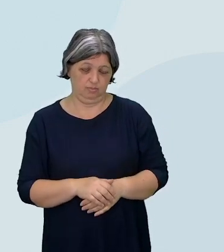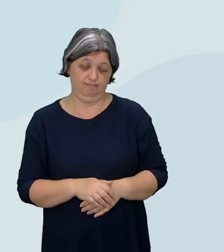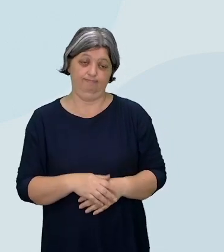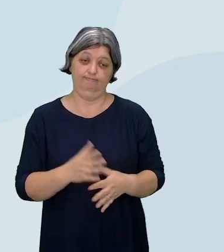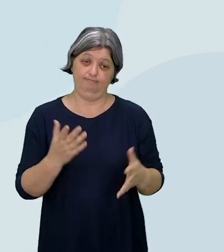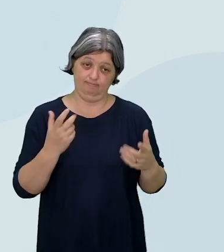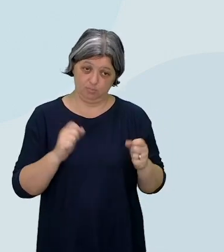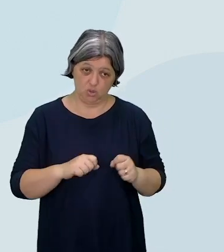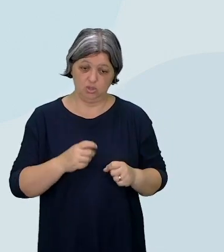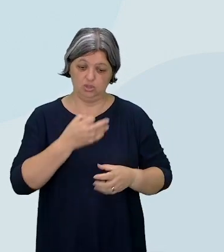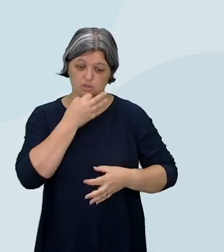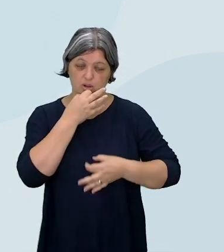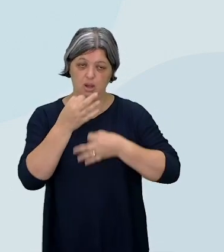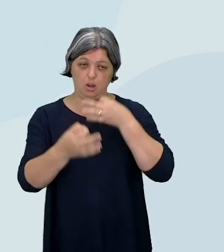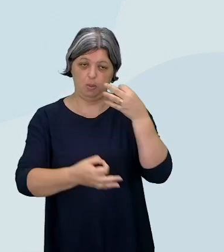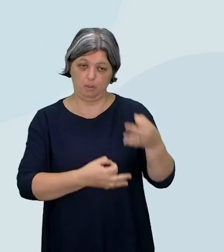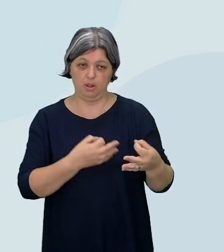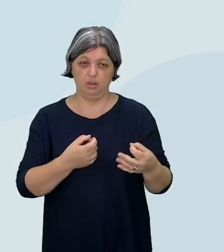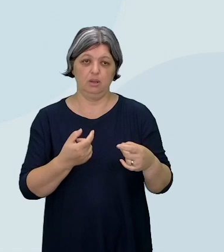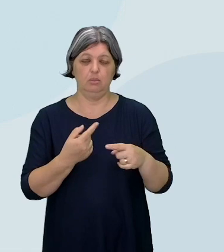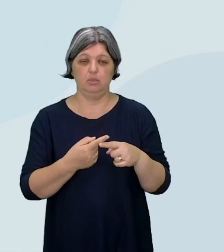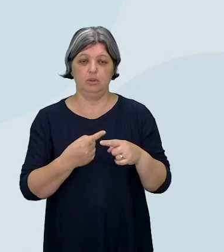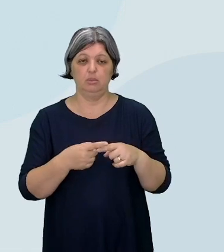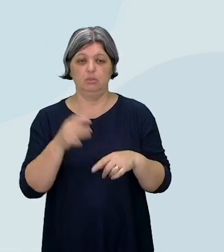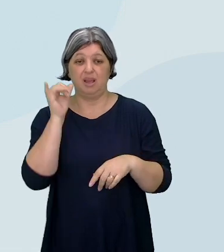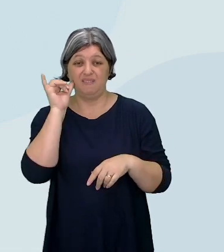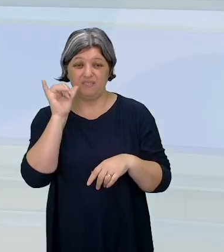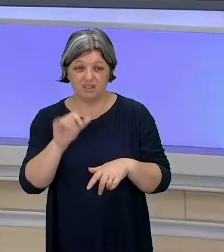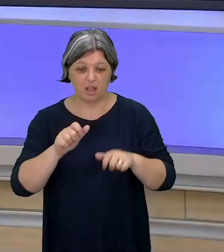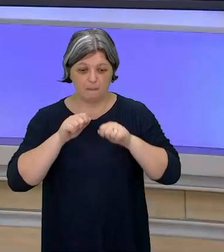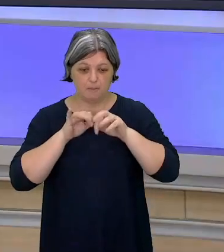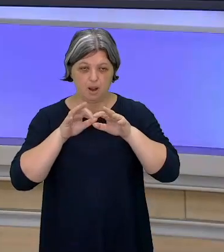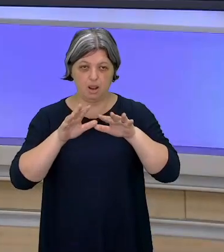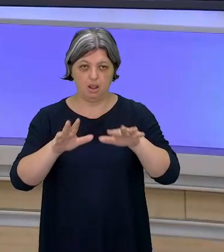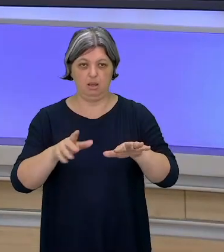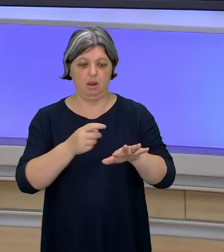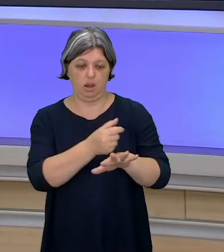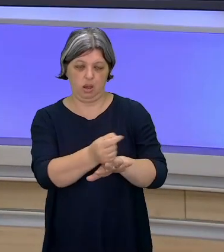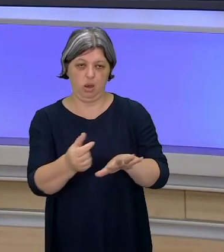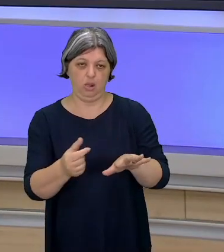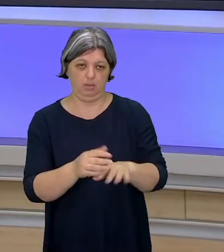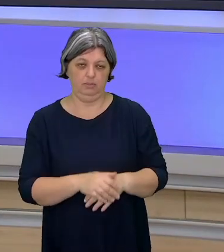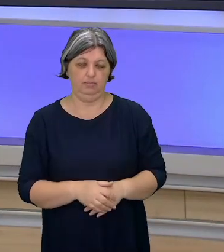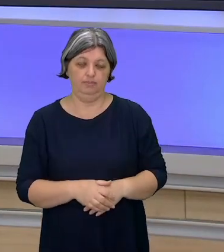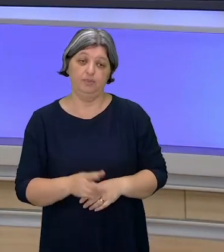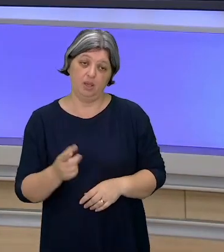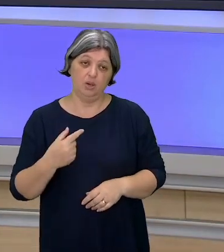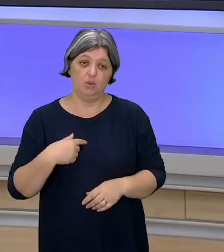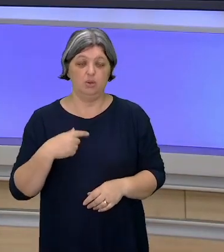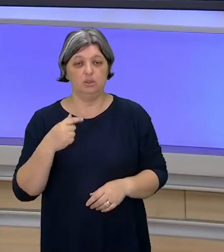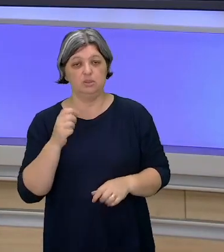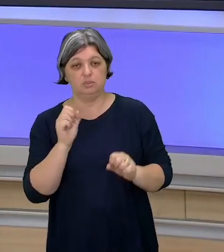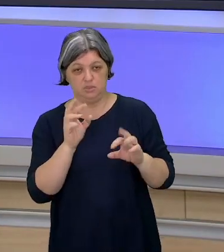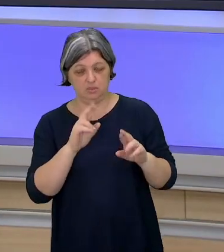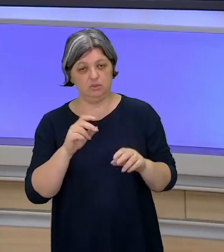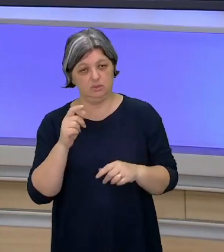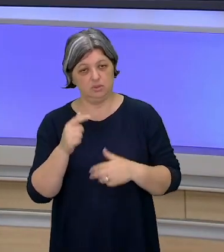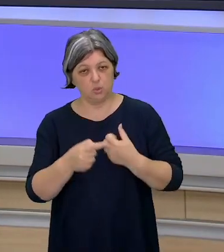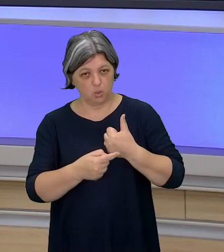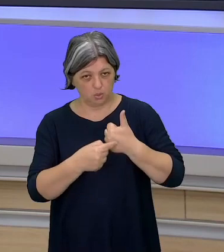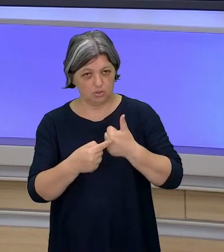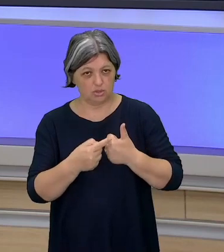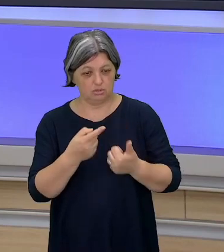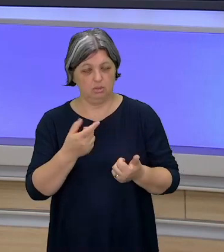possa argumentar sobre a importância da não disseminação de notícias falsas. Então, espero que vocês tenham curtido. Não esqueça de avaliar a nossa